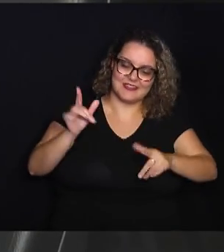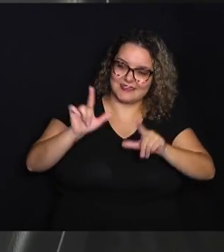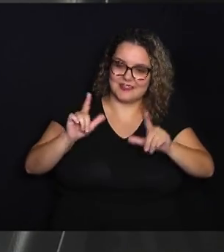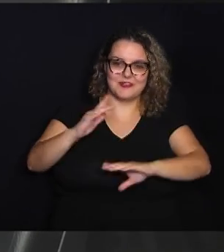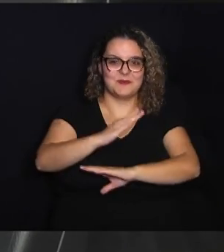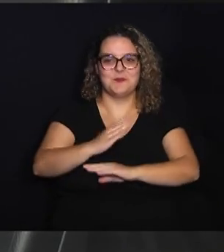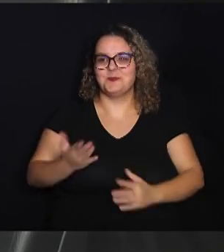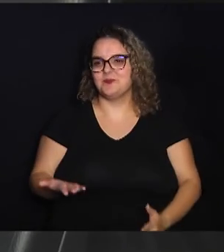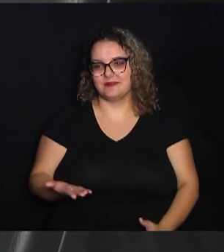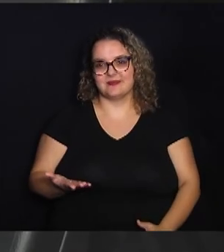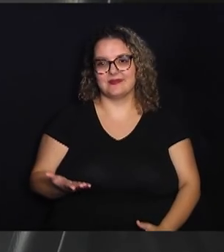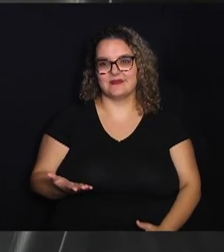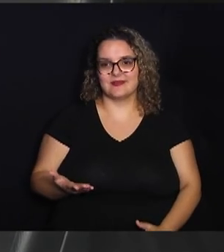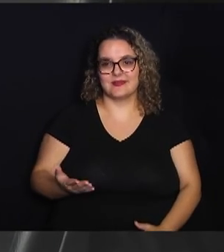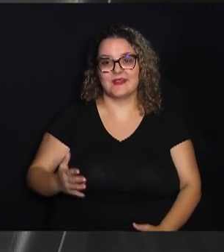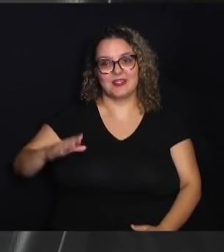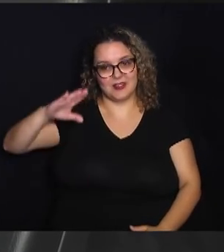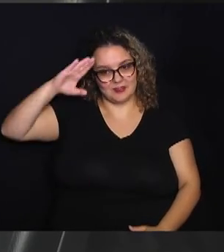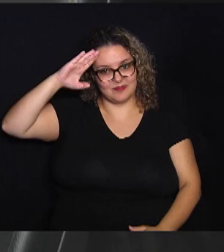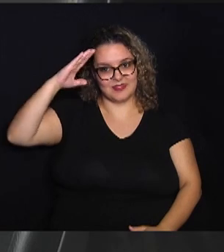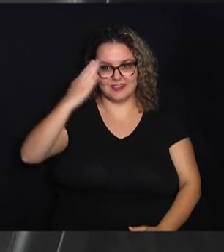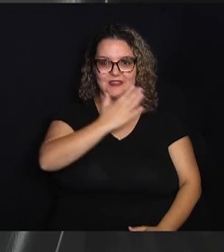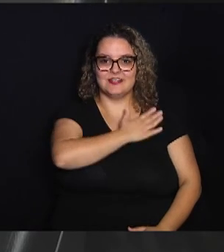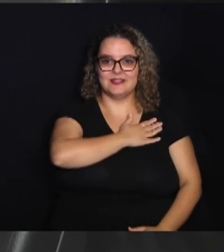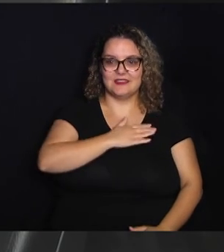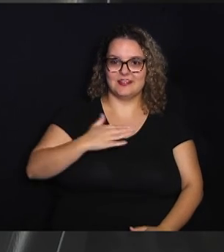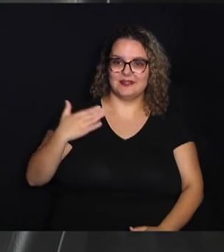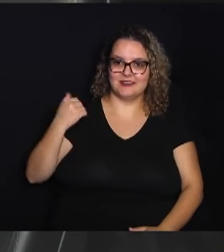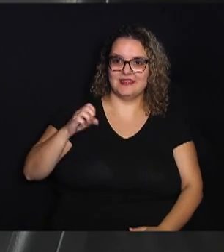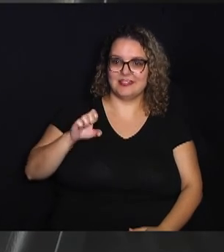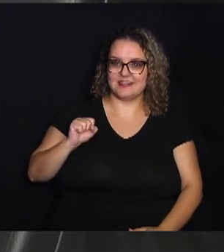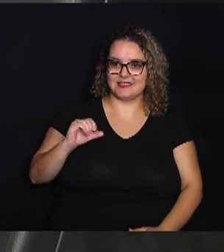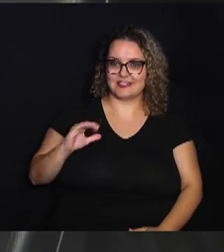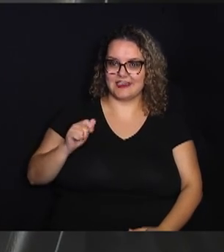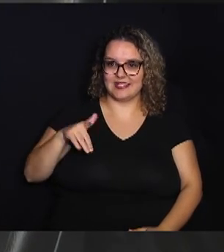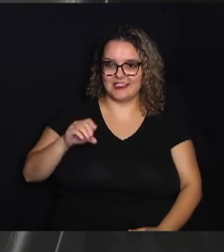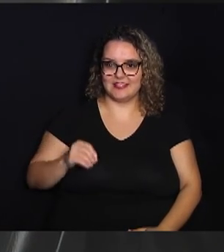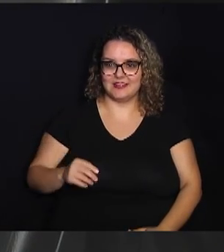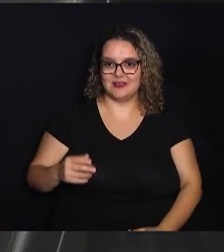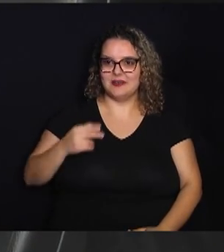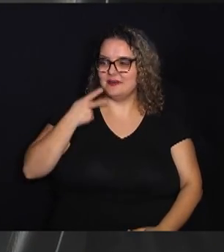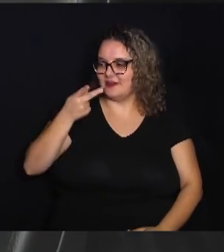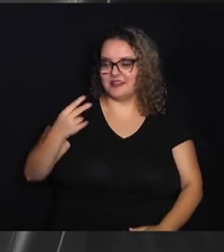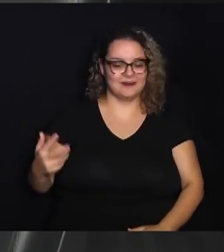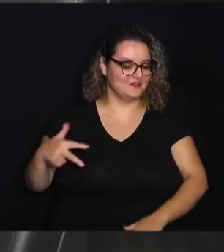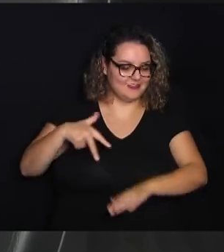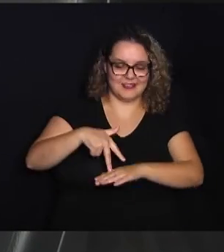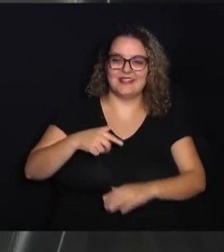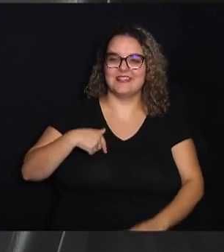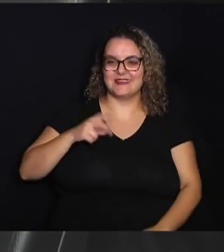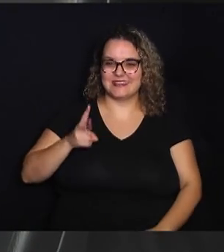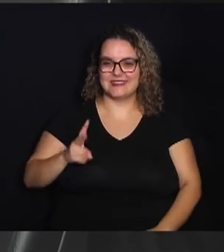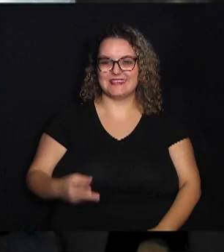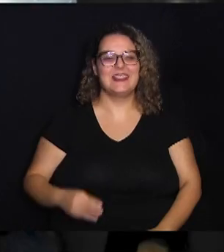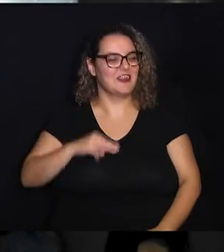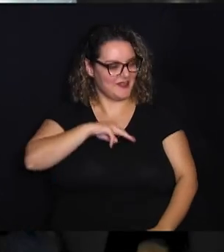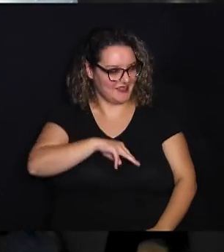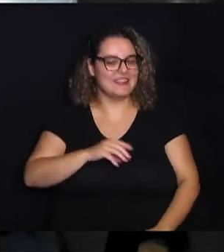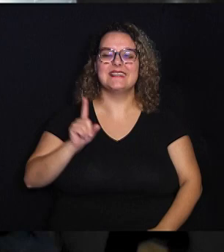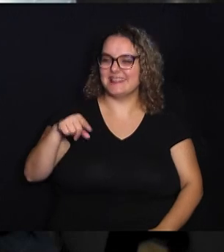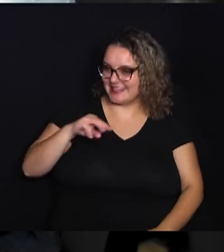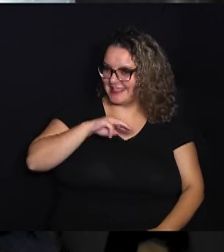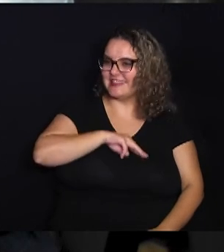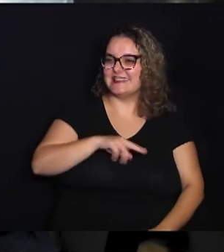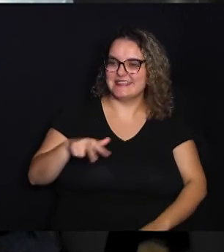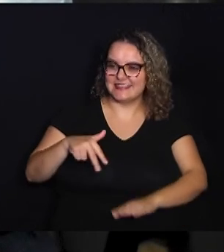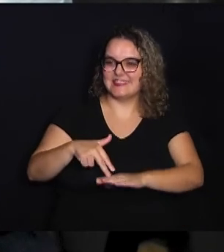vocês, militar, a gente é chamado, é escalado. Vocês falaram, eu estou sendo escalado, eu venho aqui. É missão, né? É missão. Eu venho e